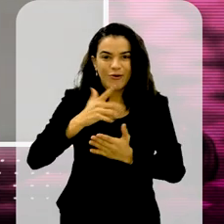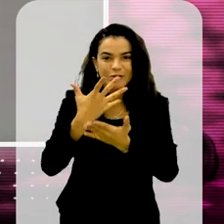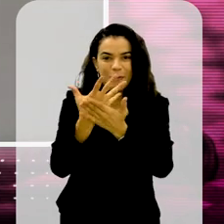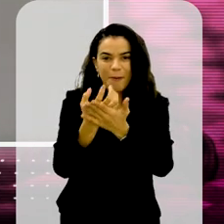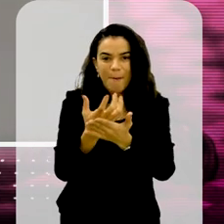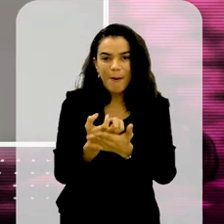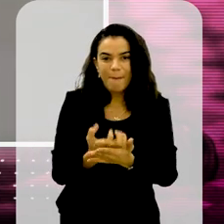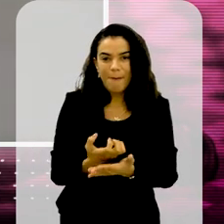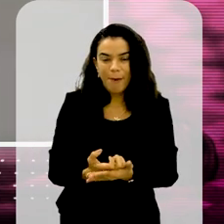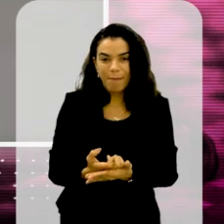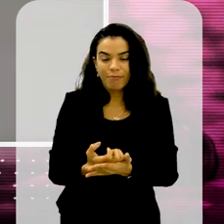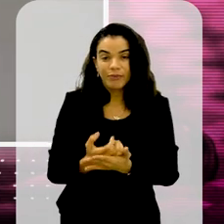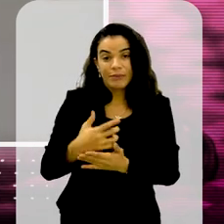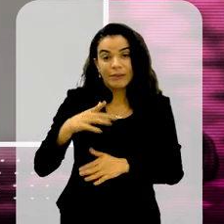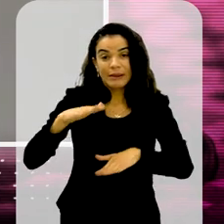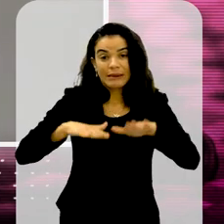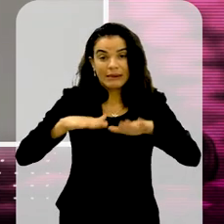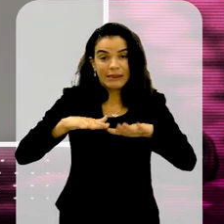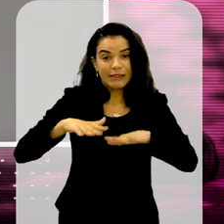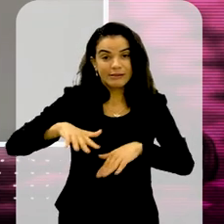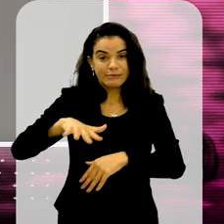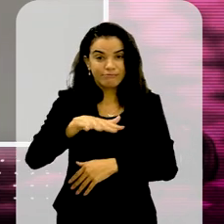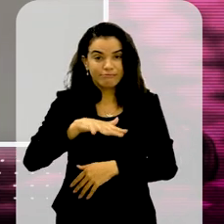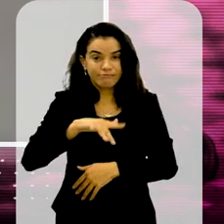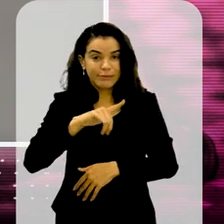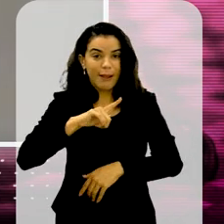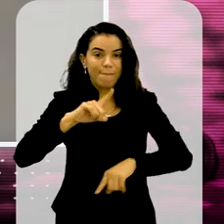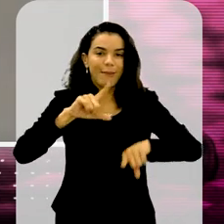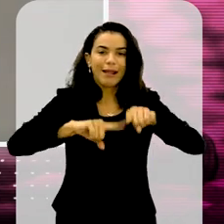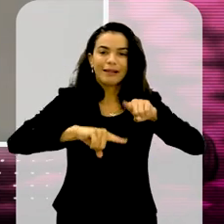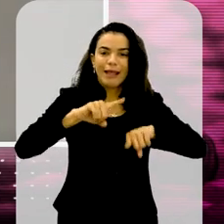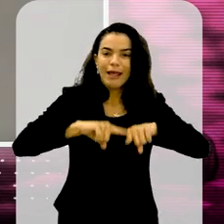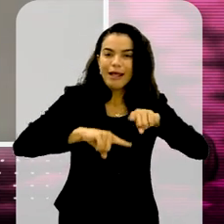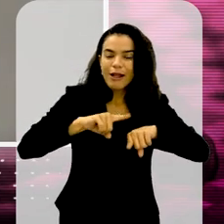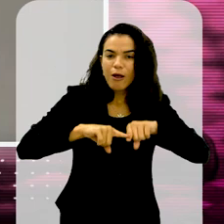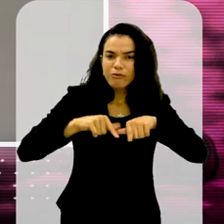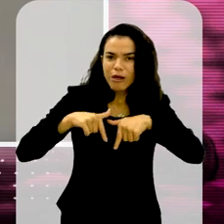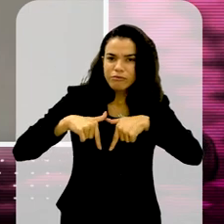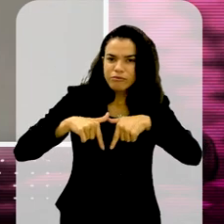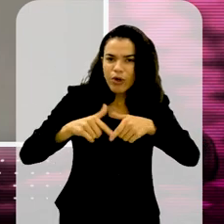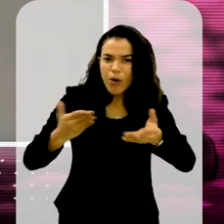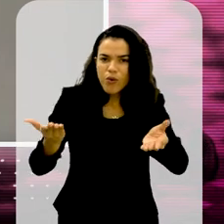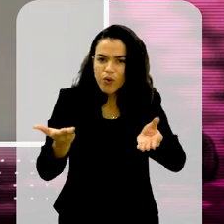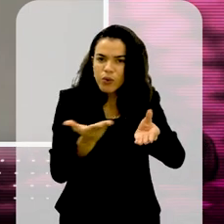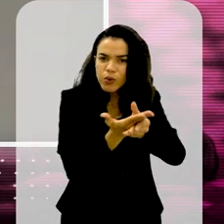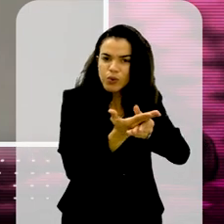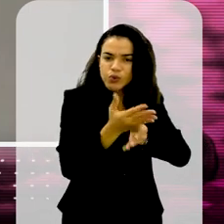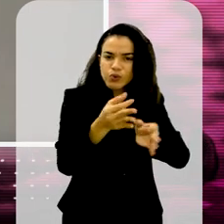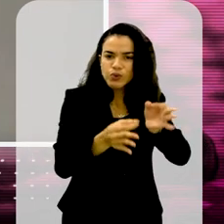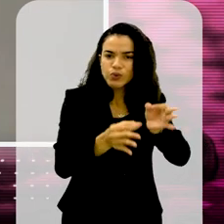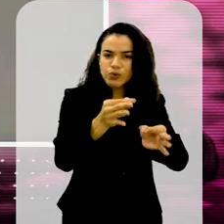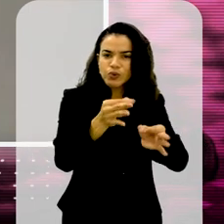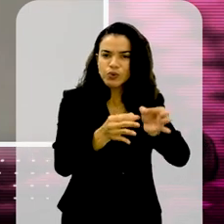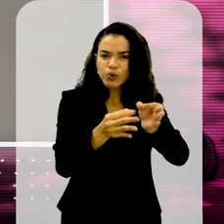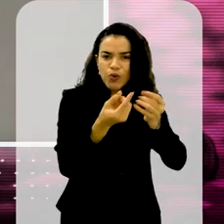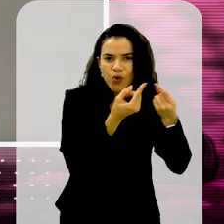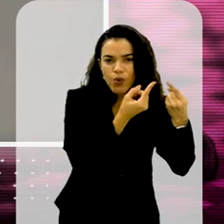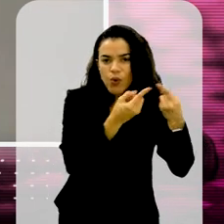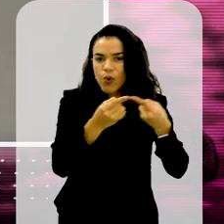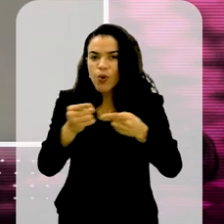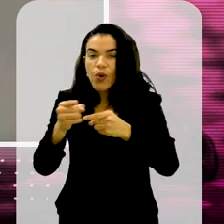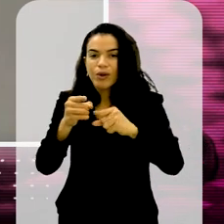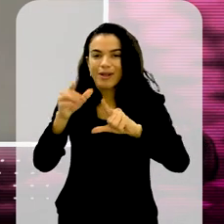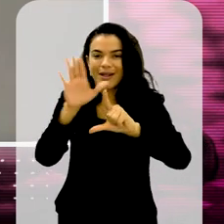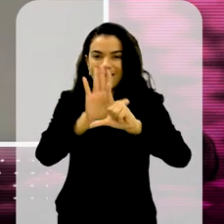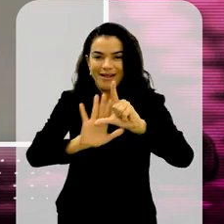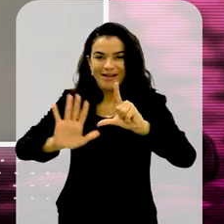Pode ser que, dependendo da sua situação, a gente tenha elementos suficientes para ingressar com uma ação judicial contra